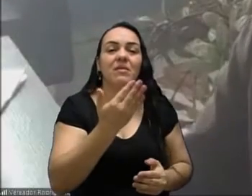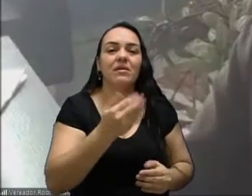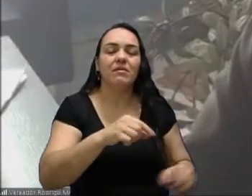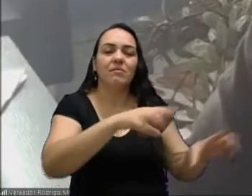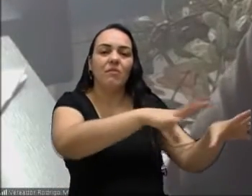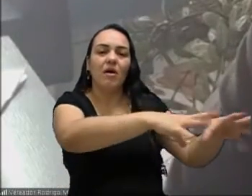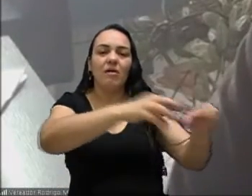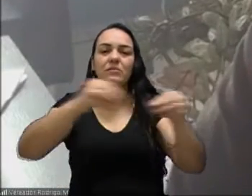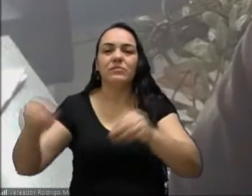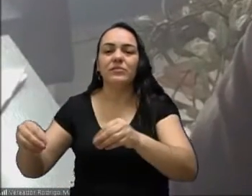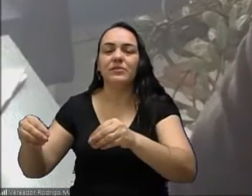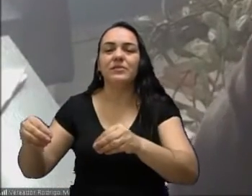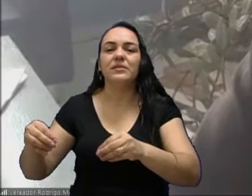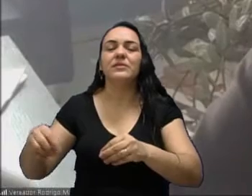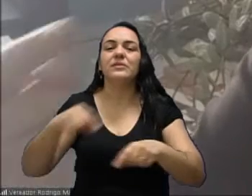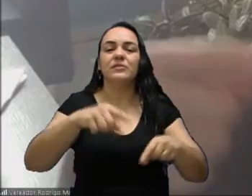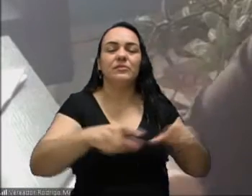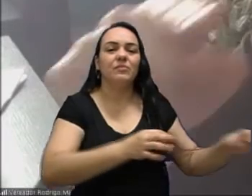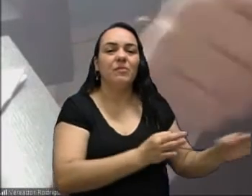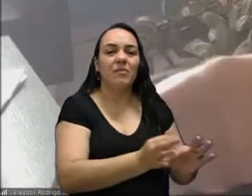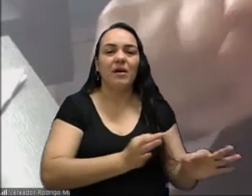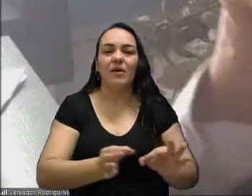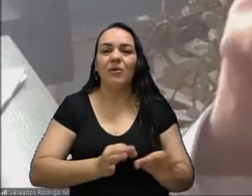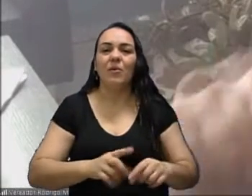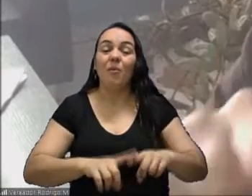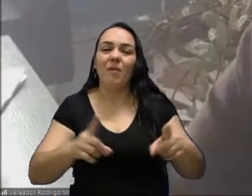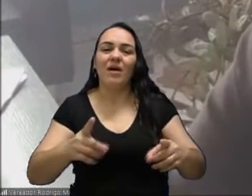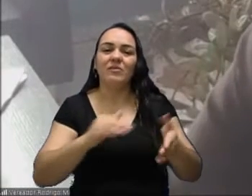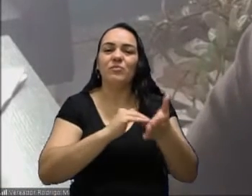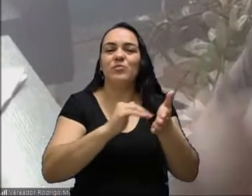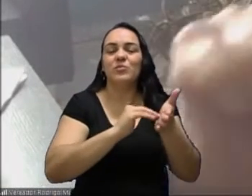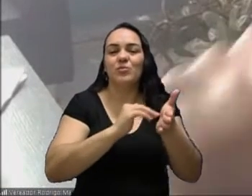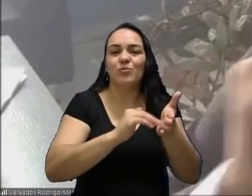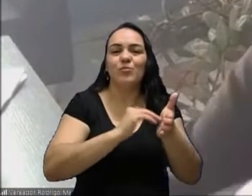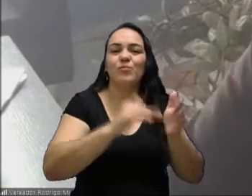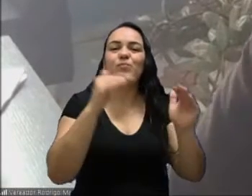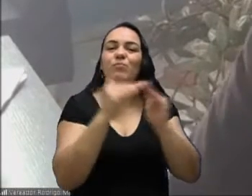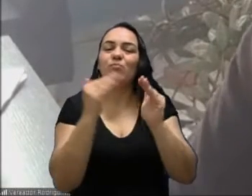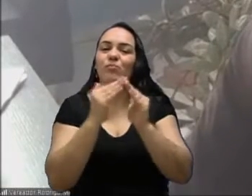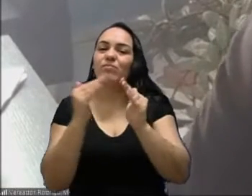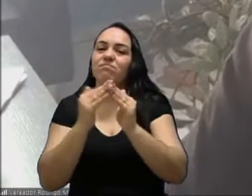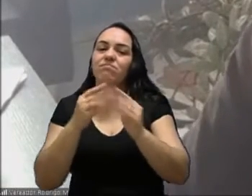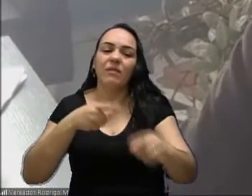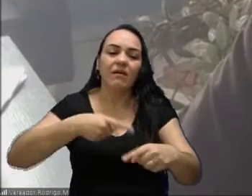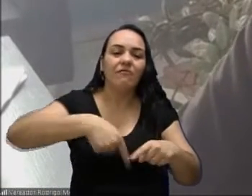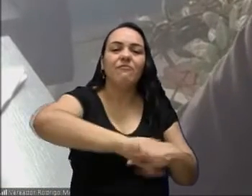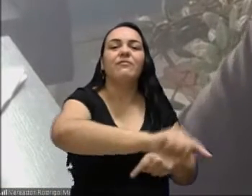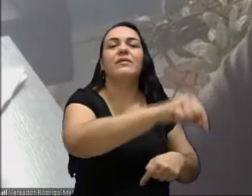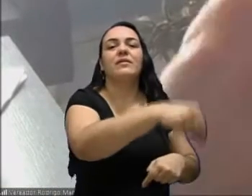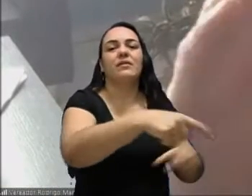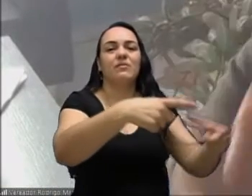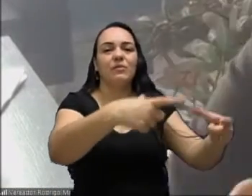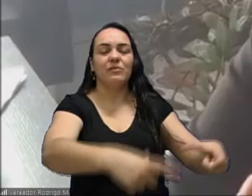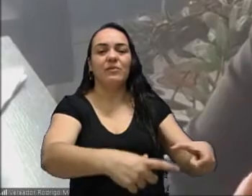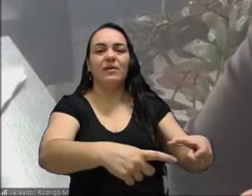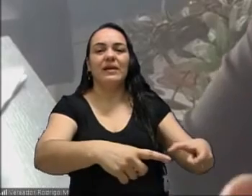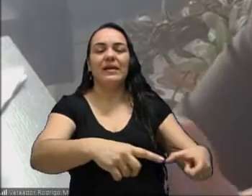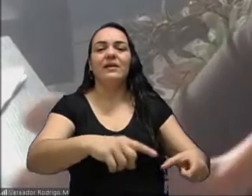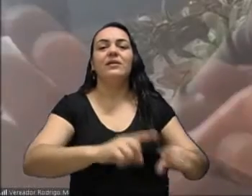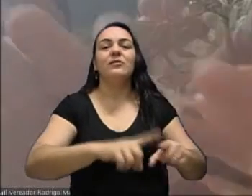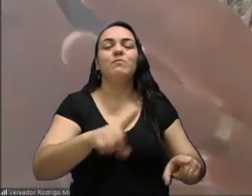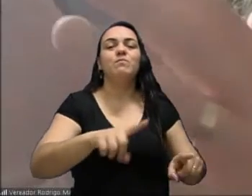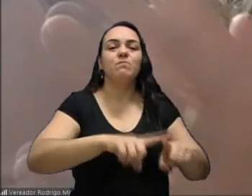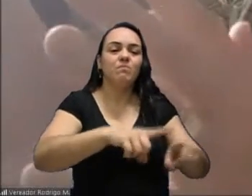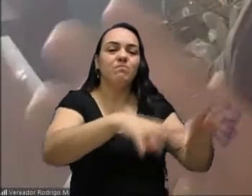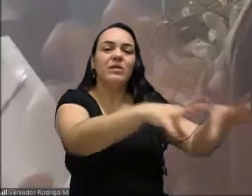saírem. Então, o secretário de habitação foi lá, o secretário de habitação foi lá, e falou assim, olha, nós